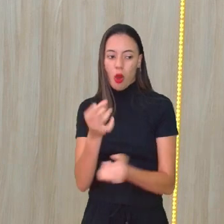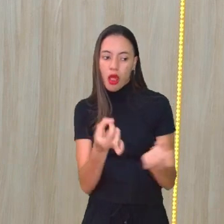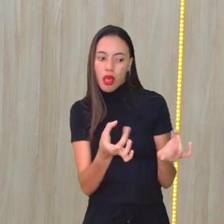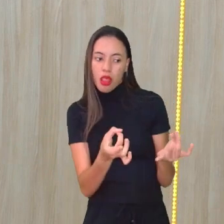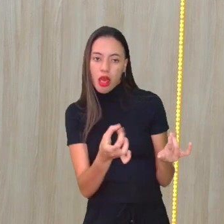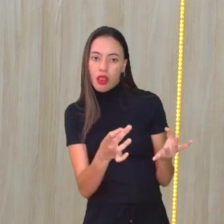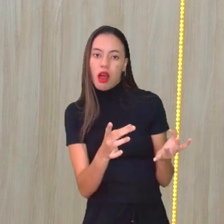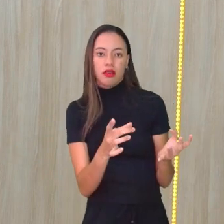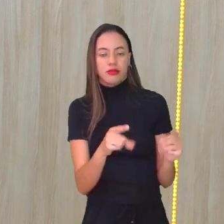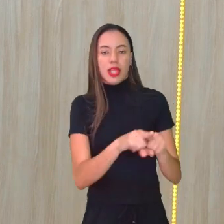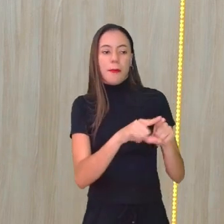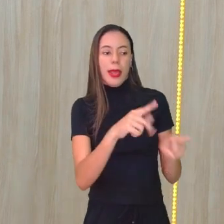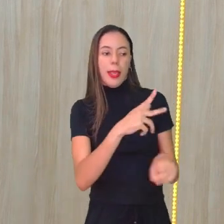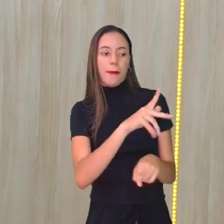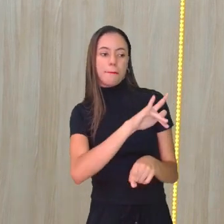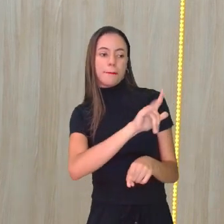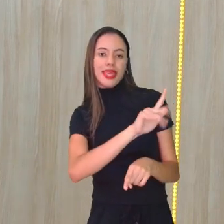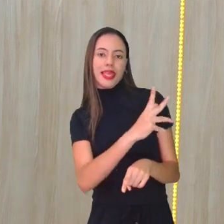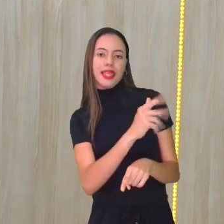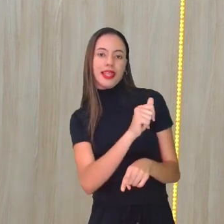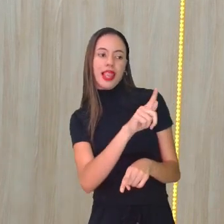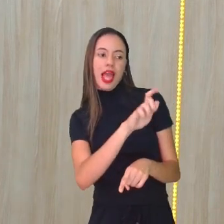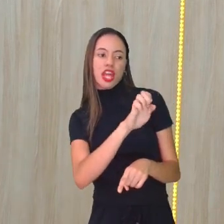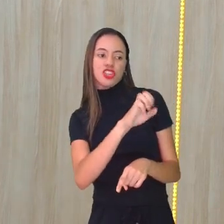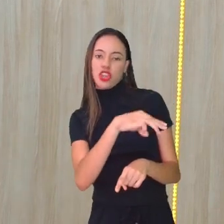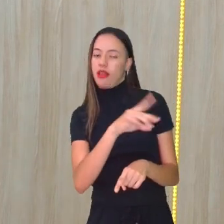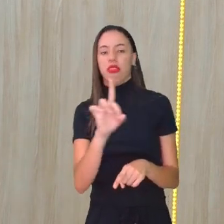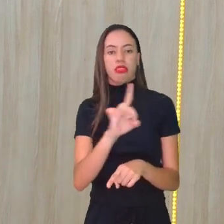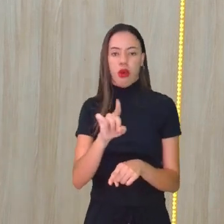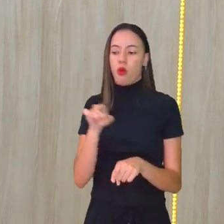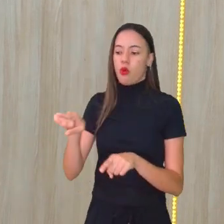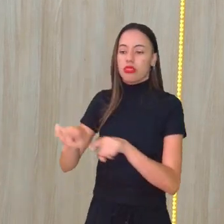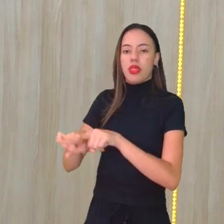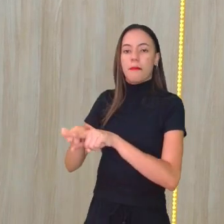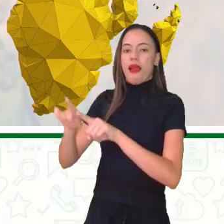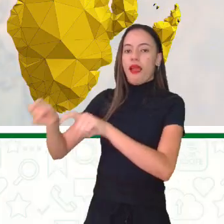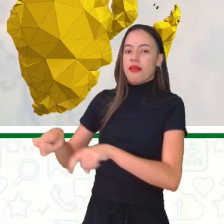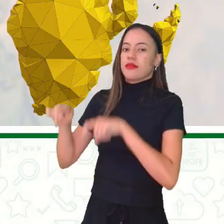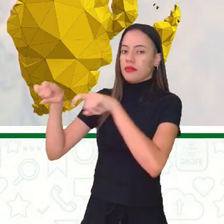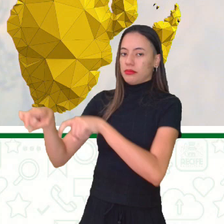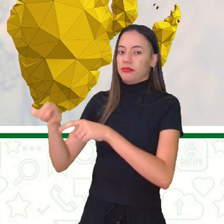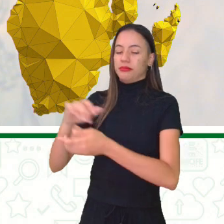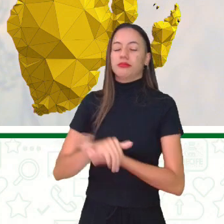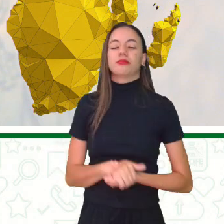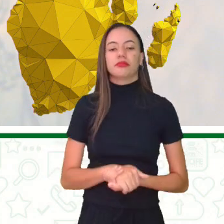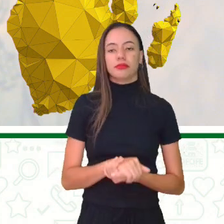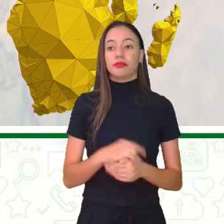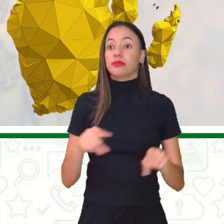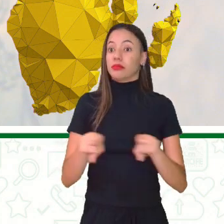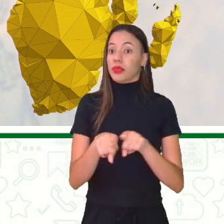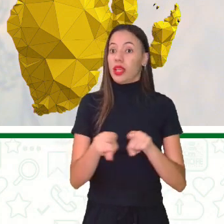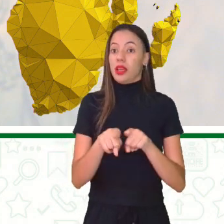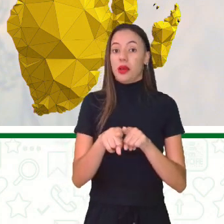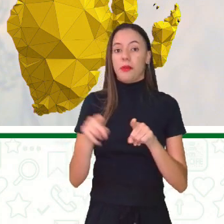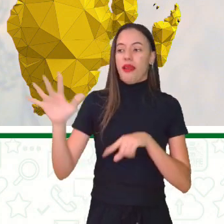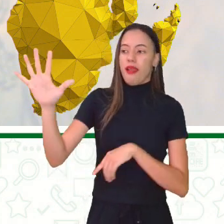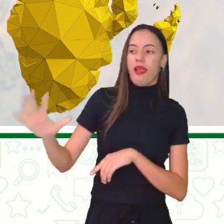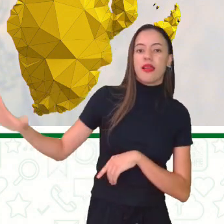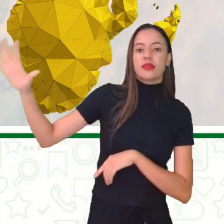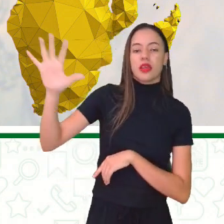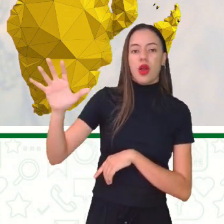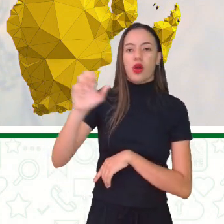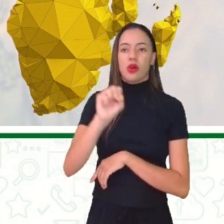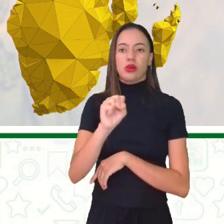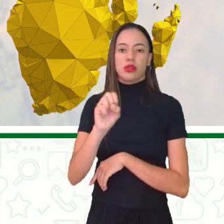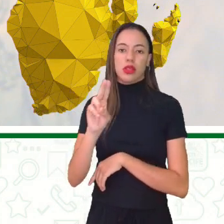comércio e a pilhagem. Então a gente tem esse território, né? Então, outra questão é a região do Sudão,